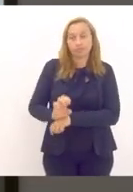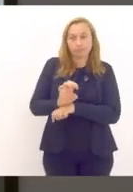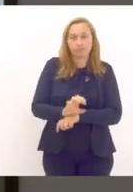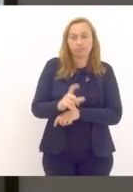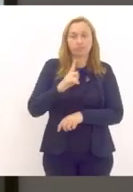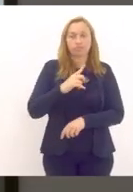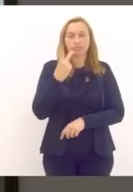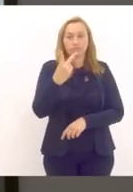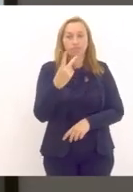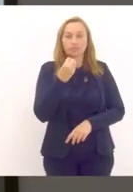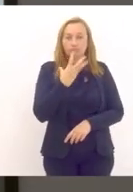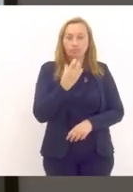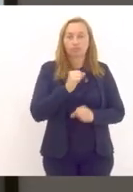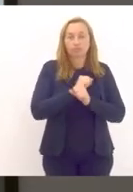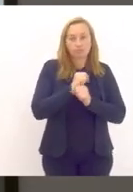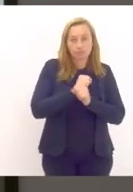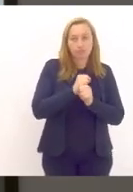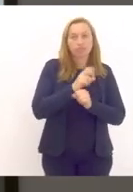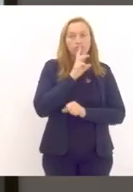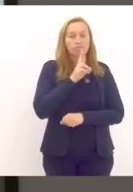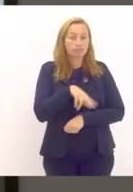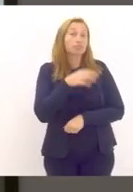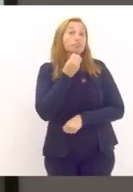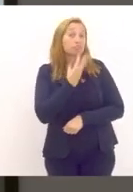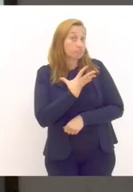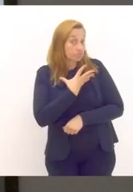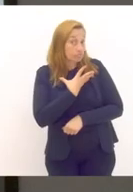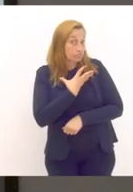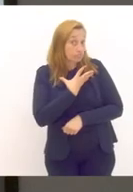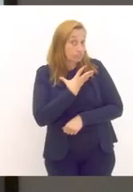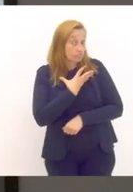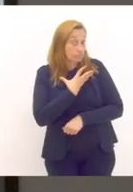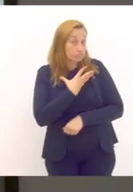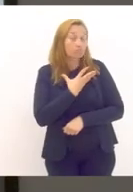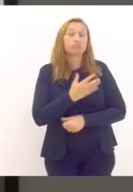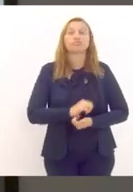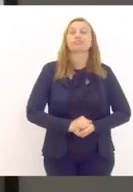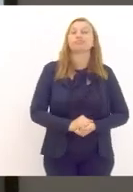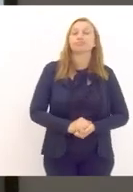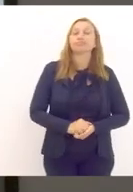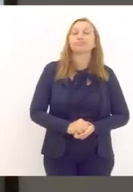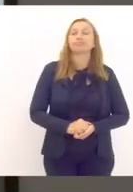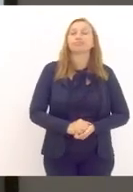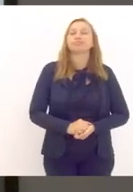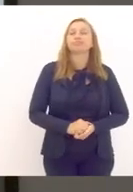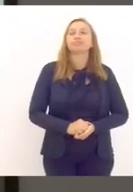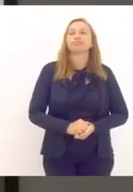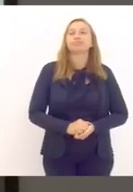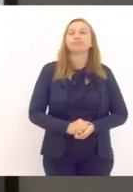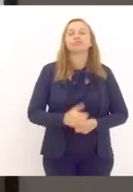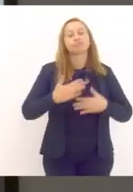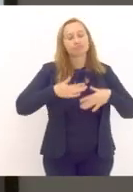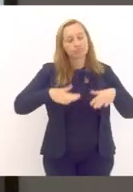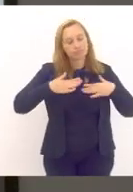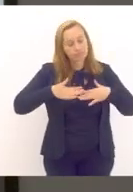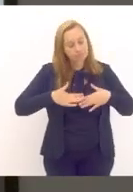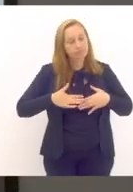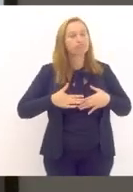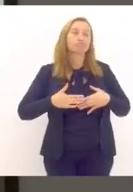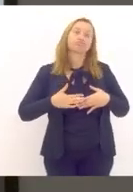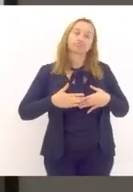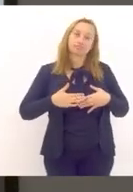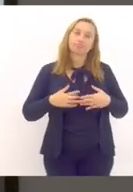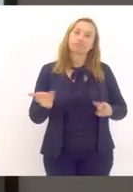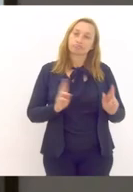anos, com bons resultados, com resultados bastante significativos, o que nos dá alguma tranquilidade